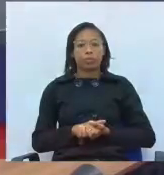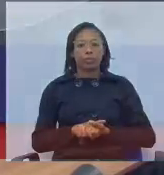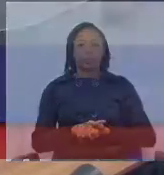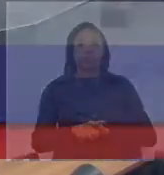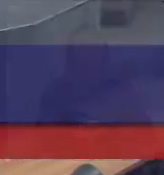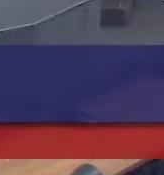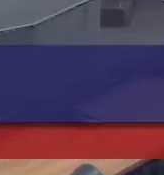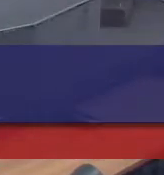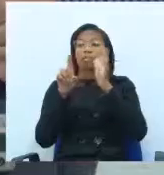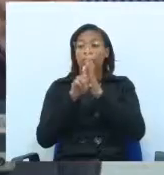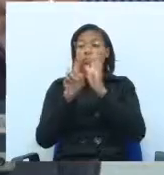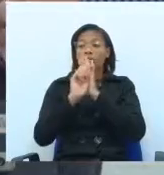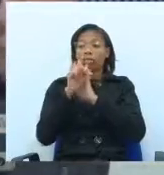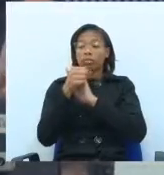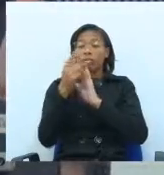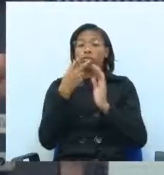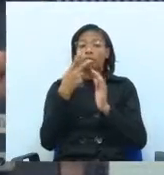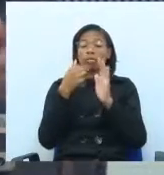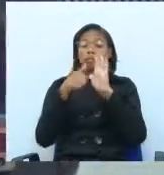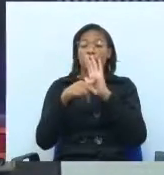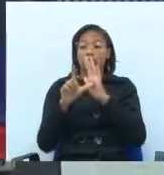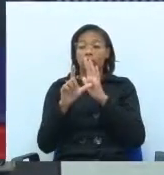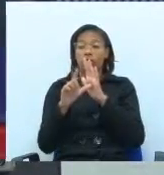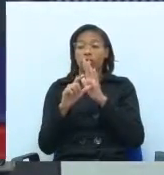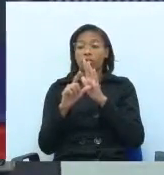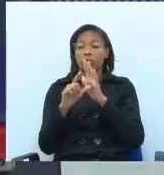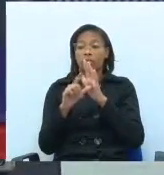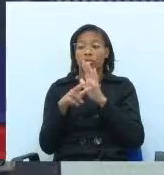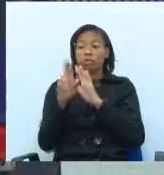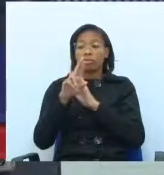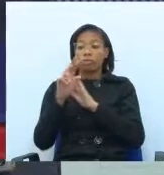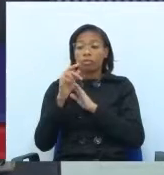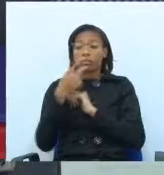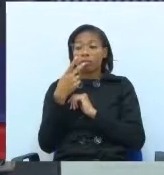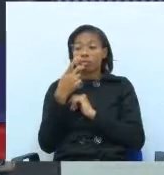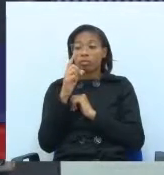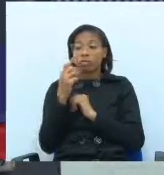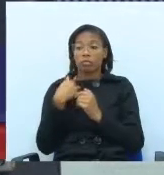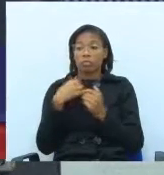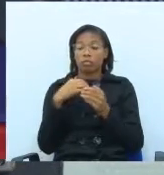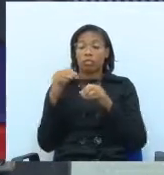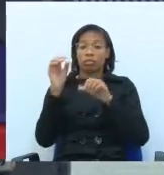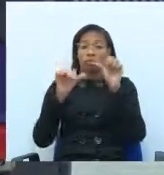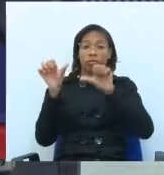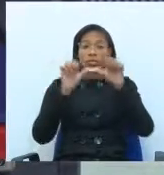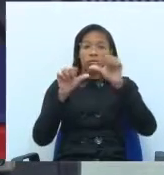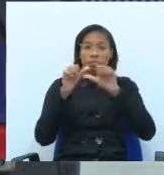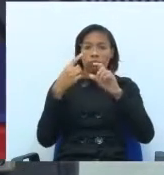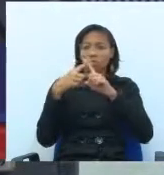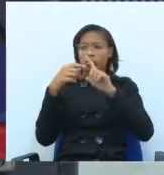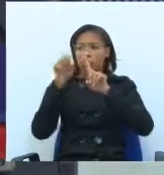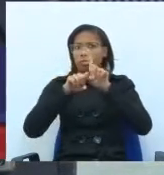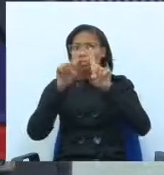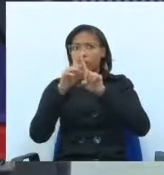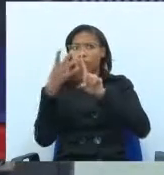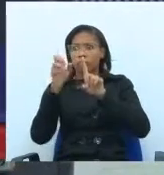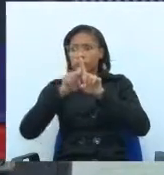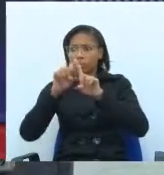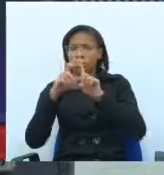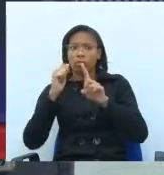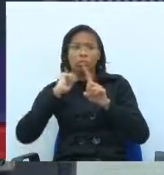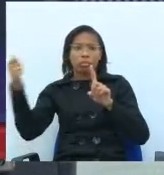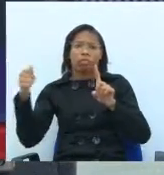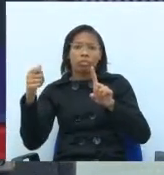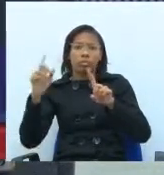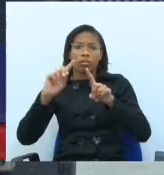vou perguntar, quando eu coloquei lá no gasto com o pessoal, é claro que não estaria o reajuste, porque é primeiro quadrimestre até abril.